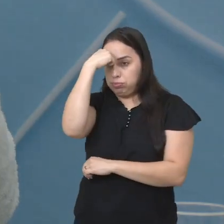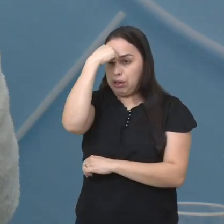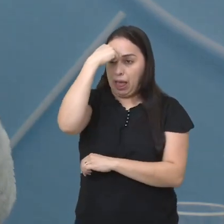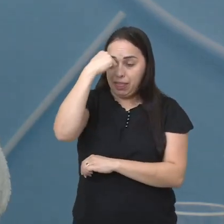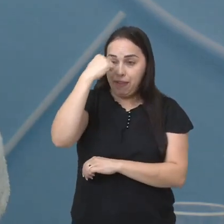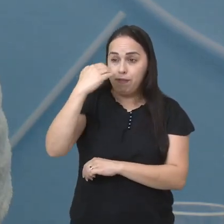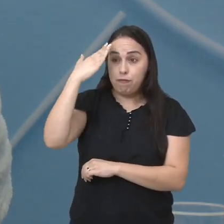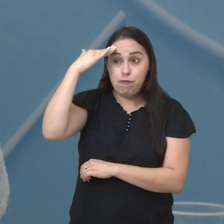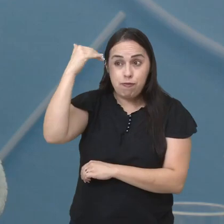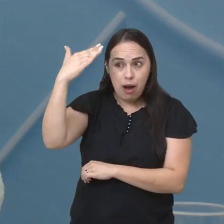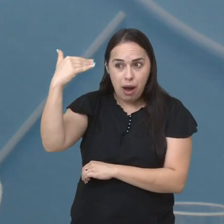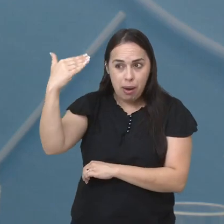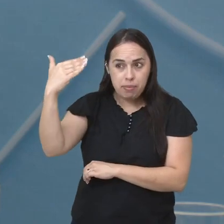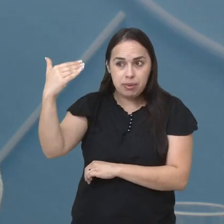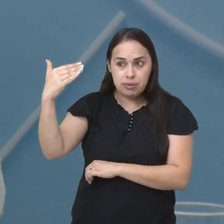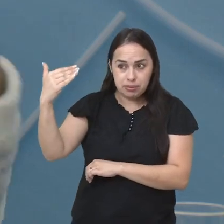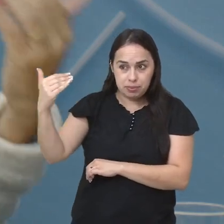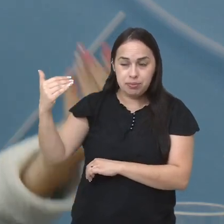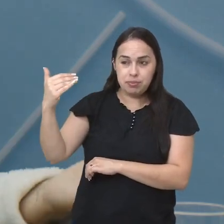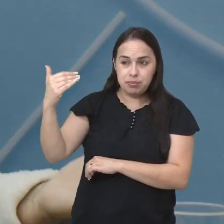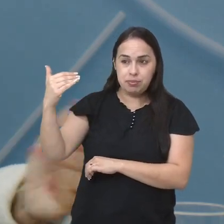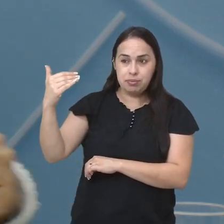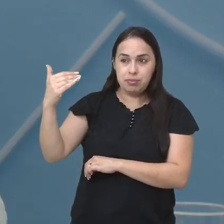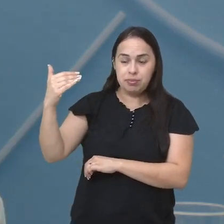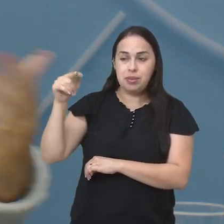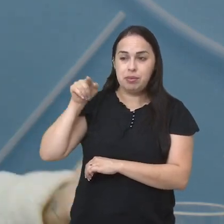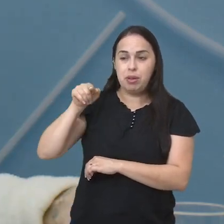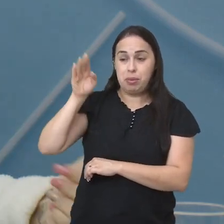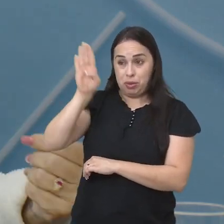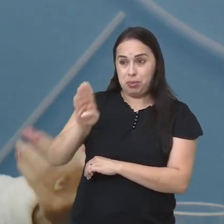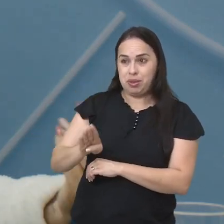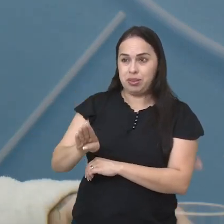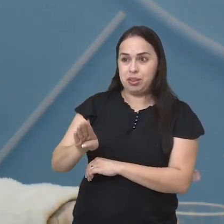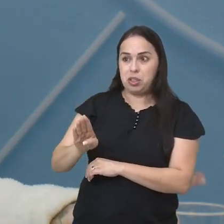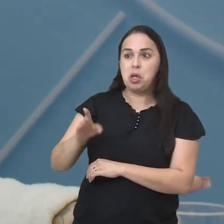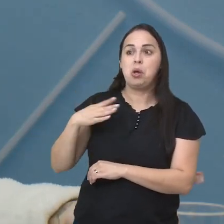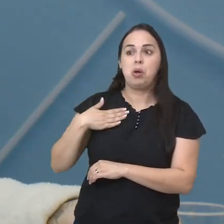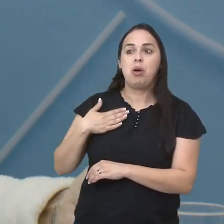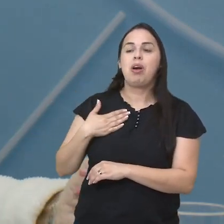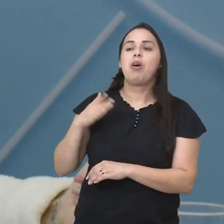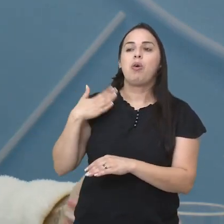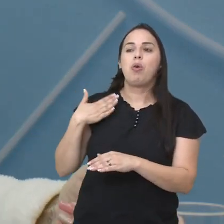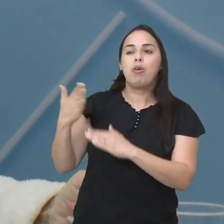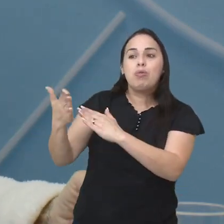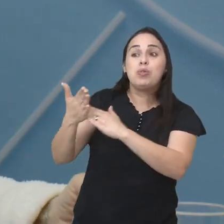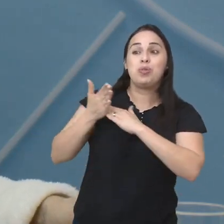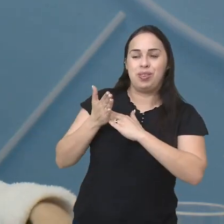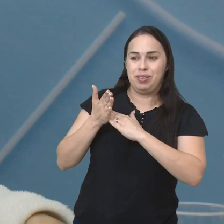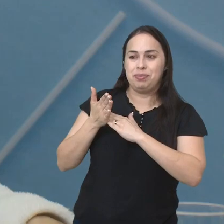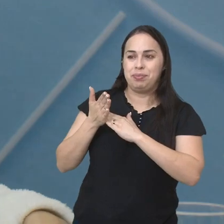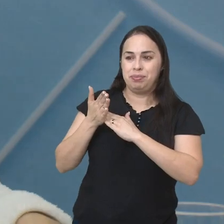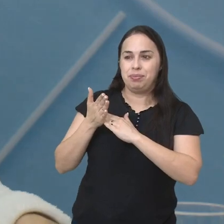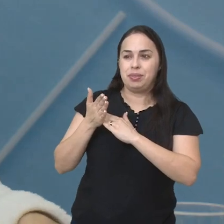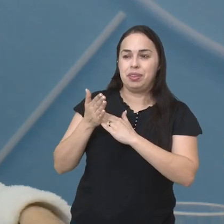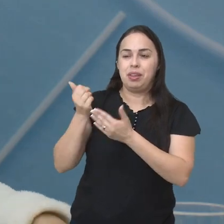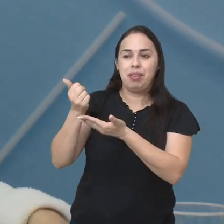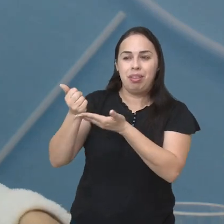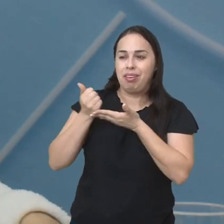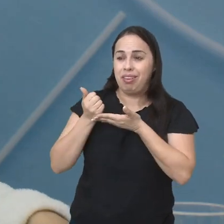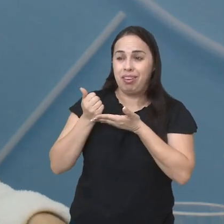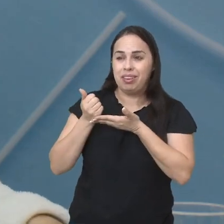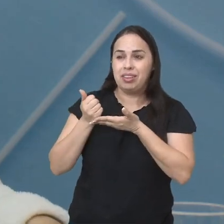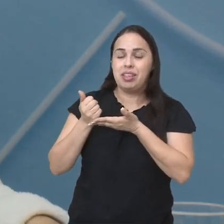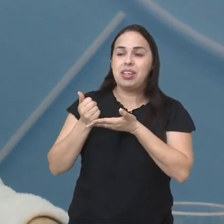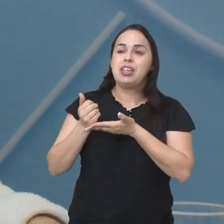grandes nomes, né, da música brasileira foram que levantaram a nossa bandeira. Então e as doações eram